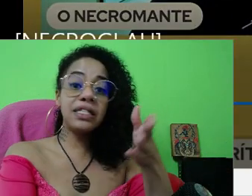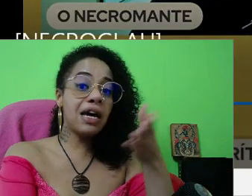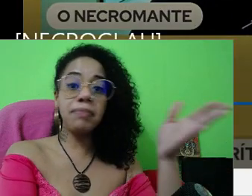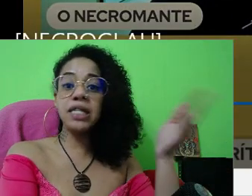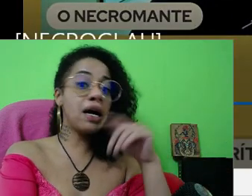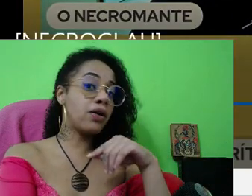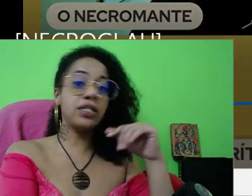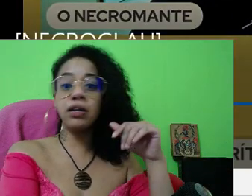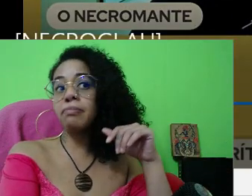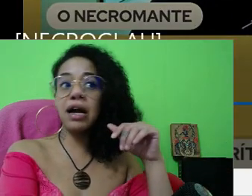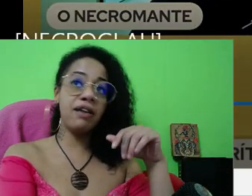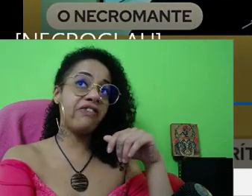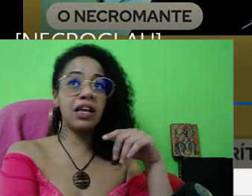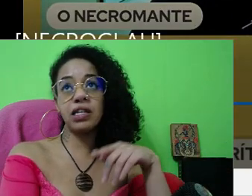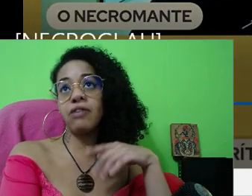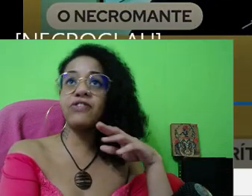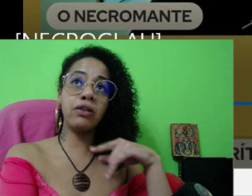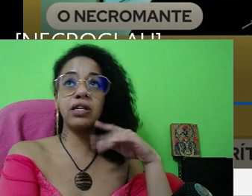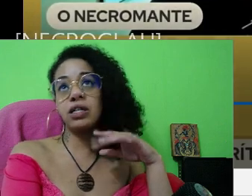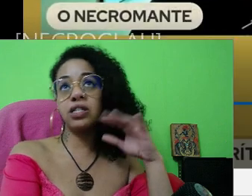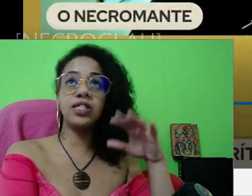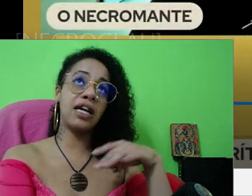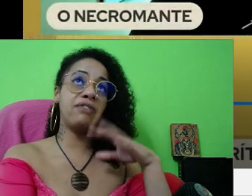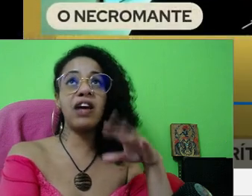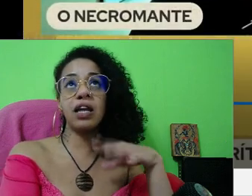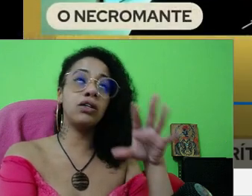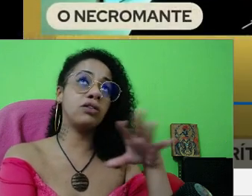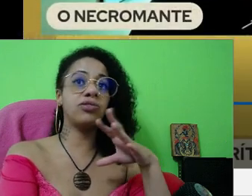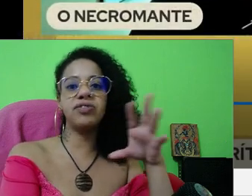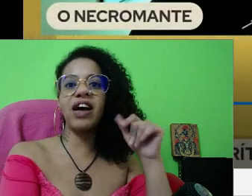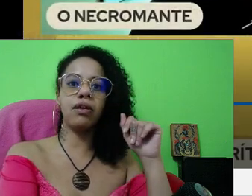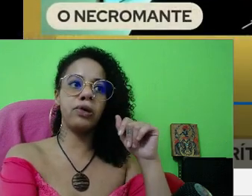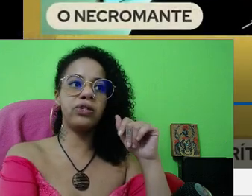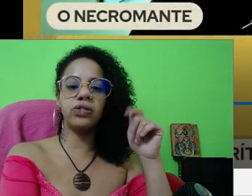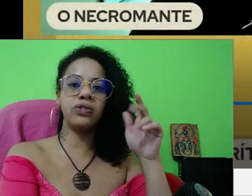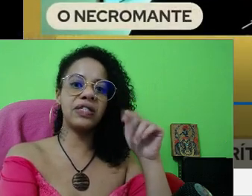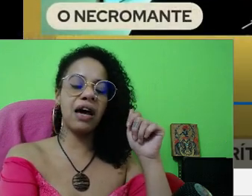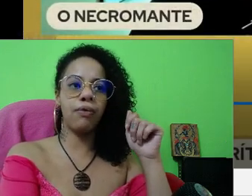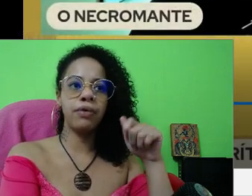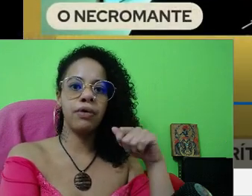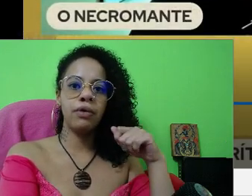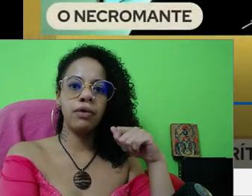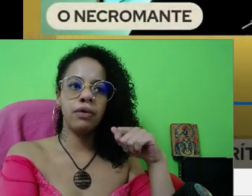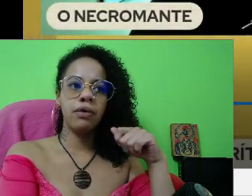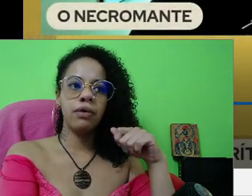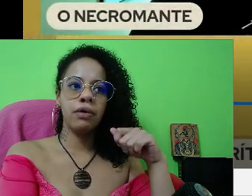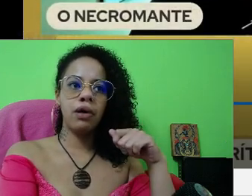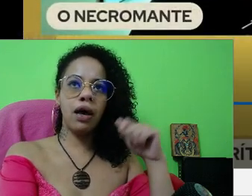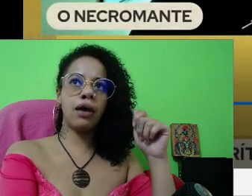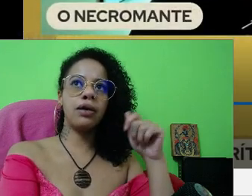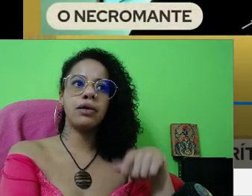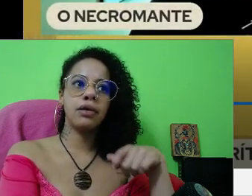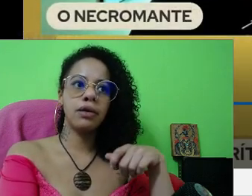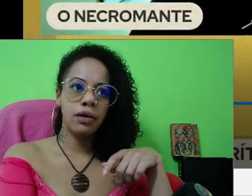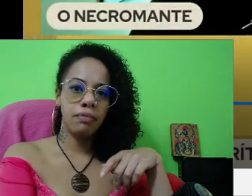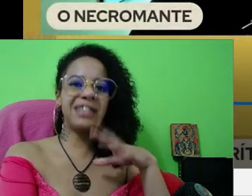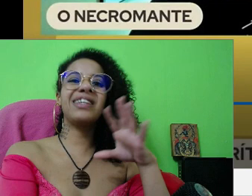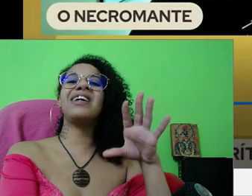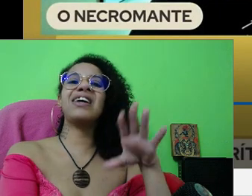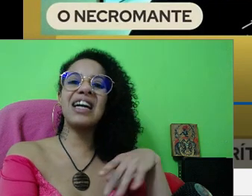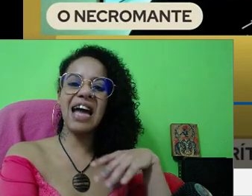mas é a mesma coisa que o Marley fala que eu falo que a Ana Gisele fala que outros falam meu Deus do céu ai